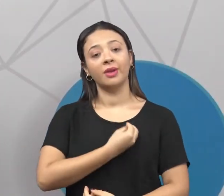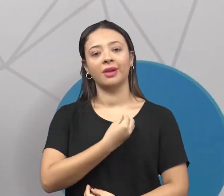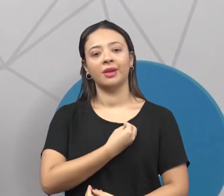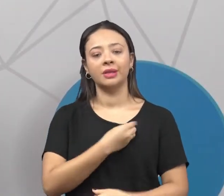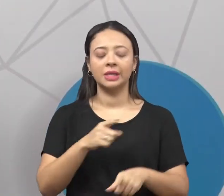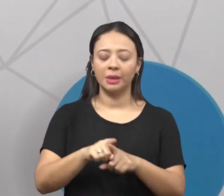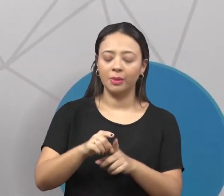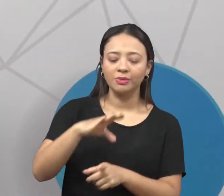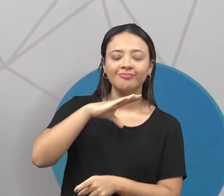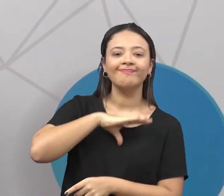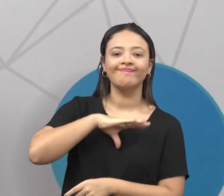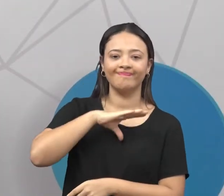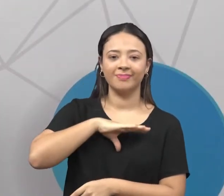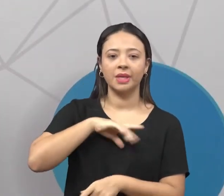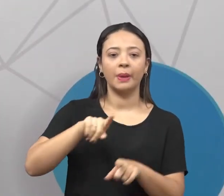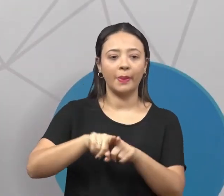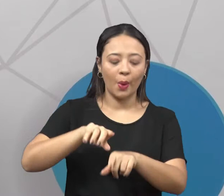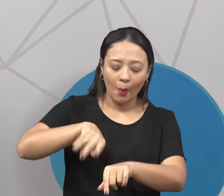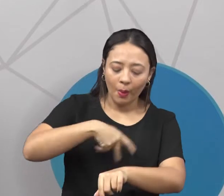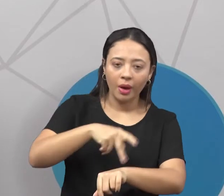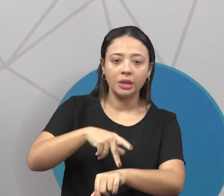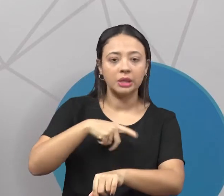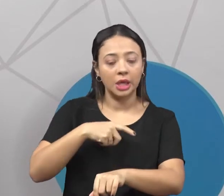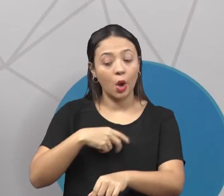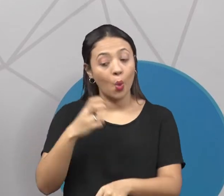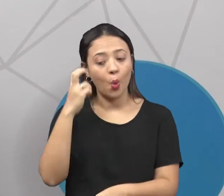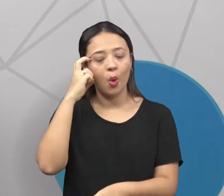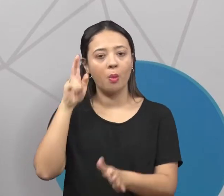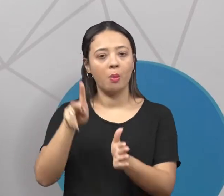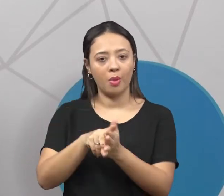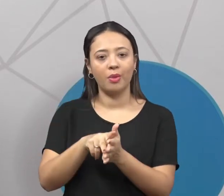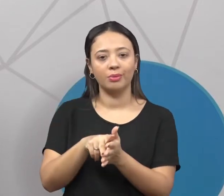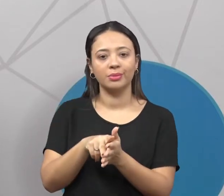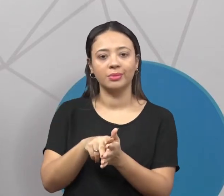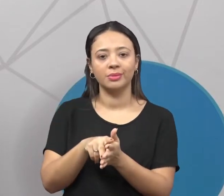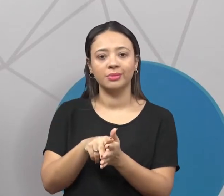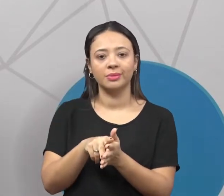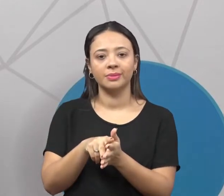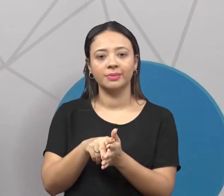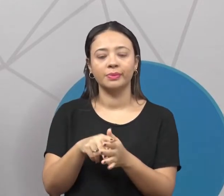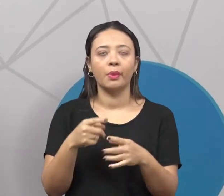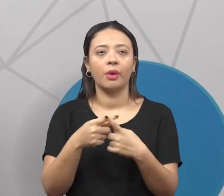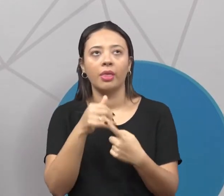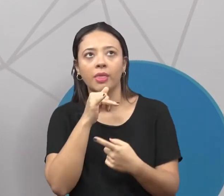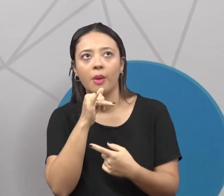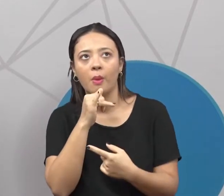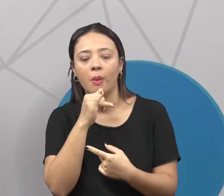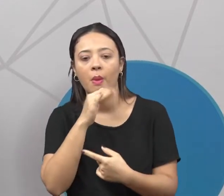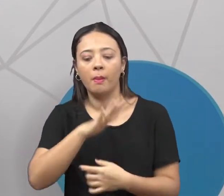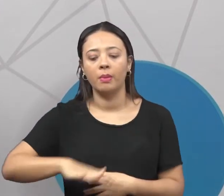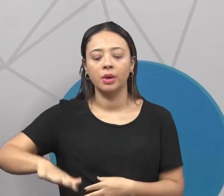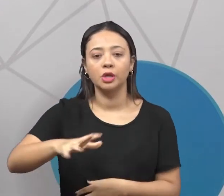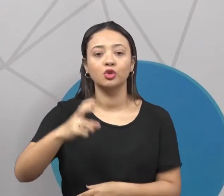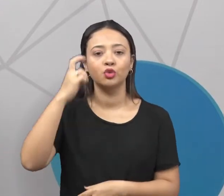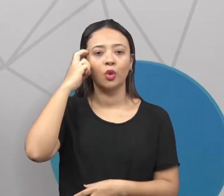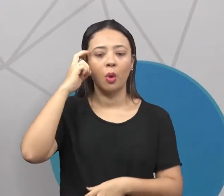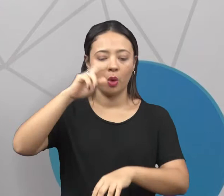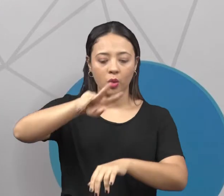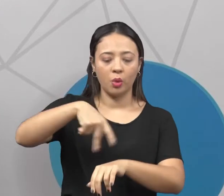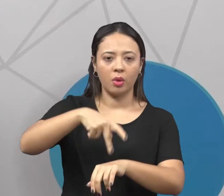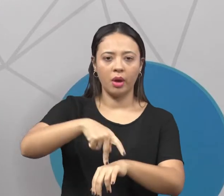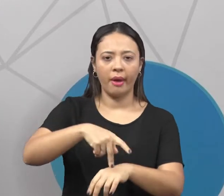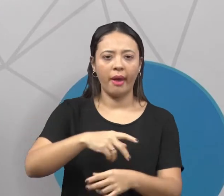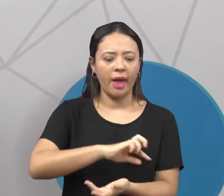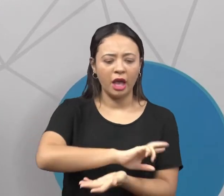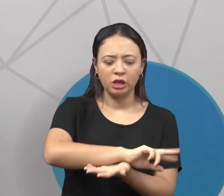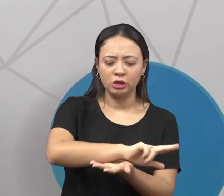aquele determinado país tem a sua própria cultura. Porque a paisagem cultural de um país, ele não é de forma homogênea em todos